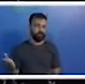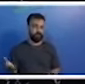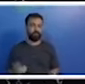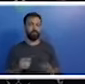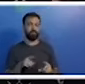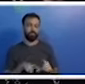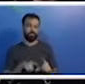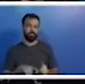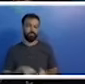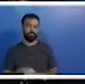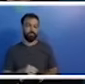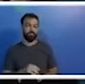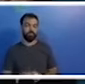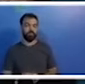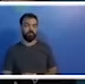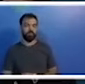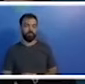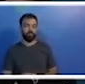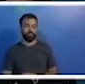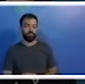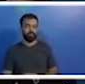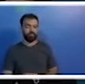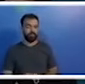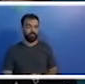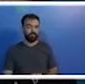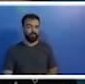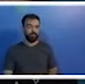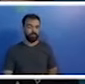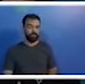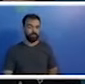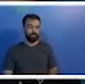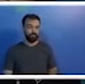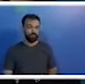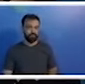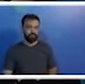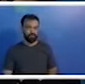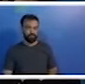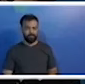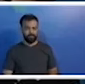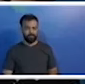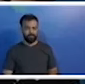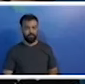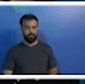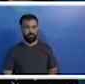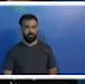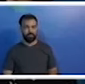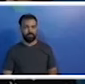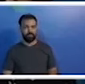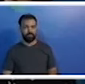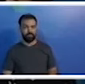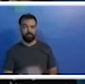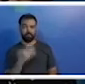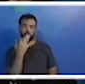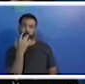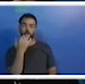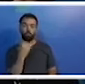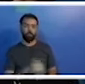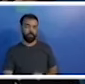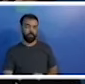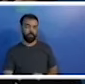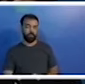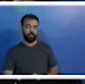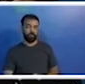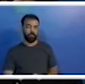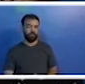as letras e vamos falar Olhem só viu que nós assopramos sai um ventinho